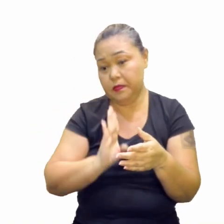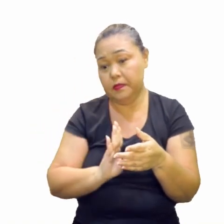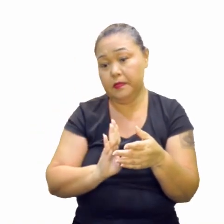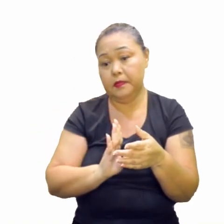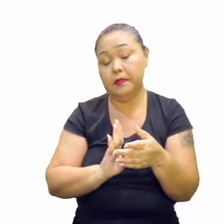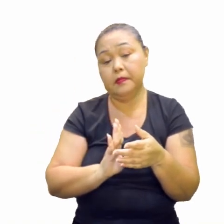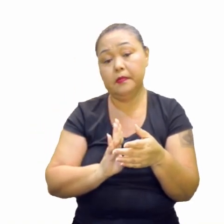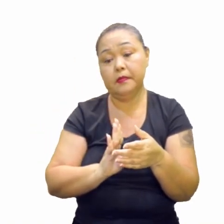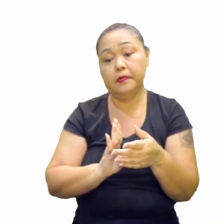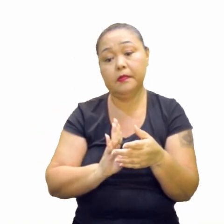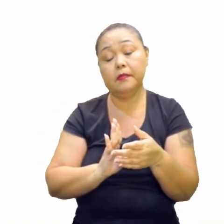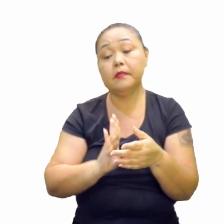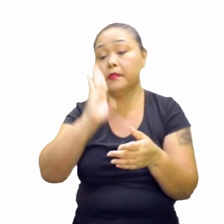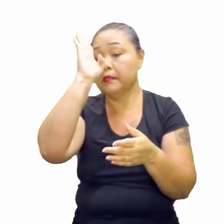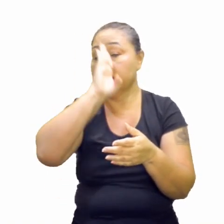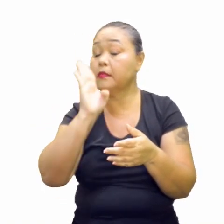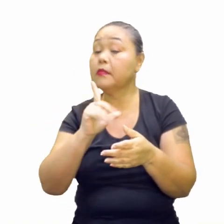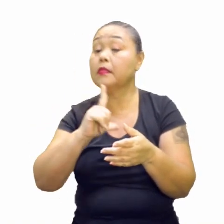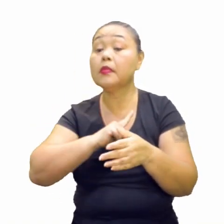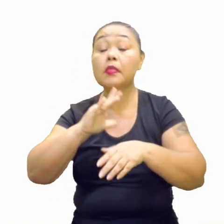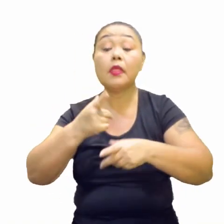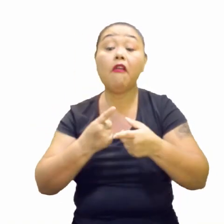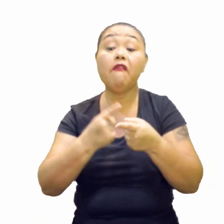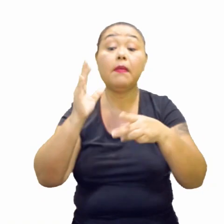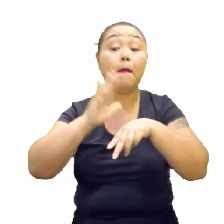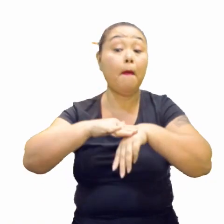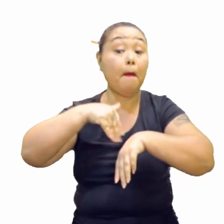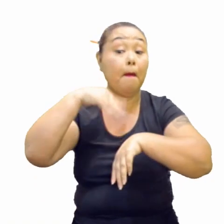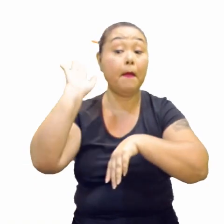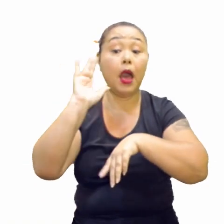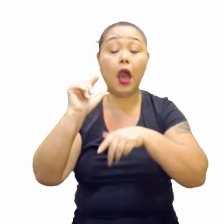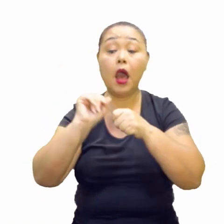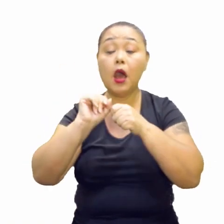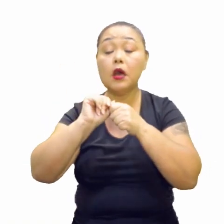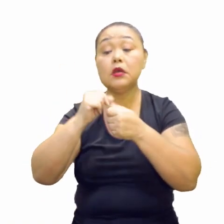O Brasil tem que vender mais e comprar menos.